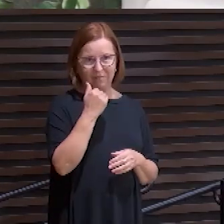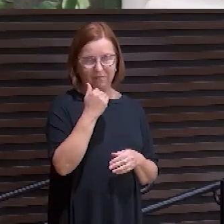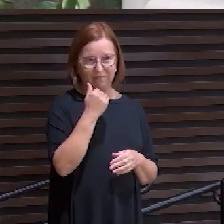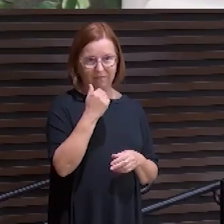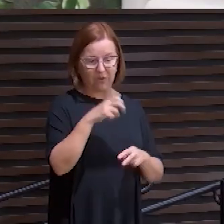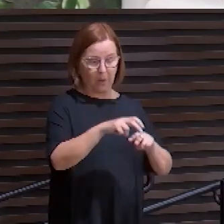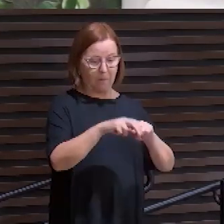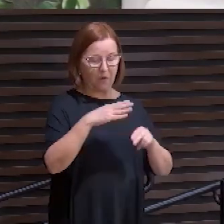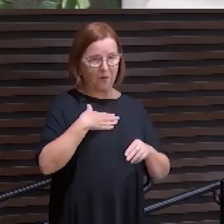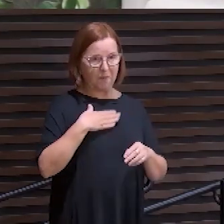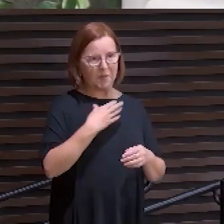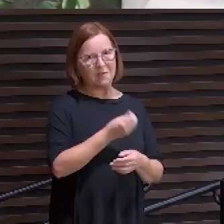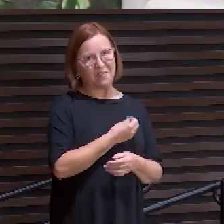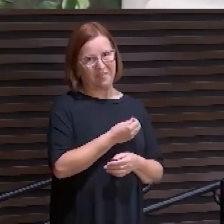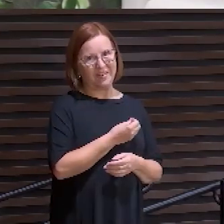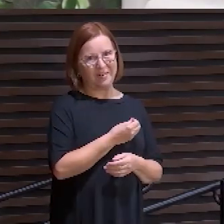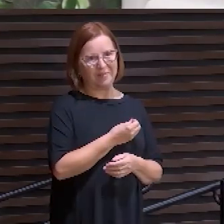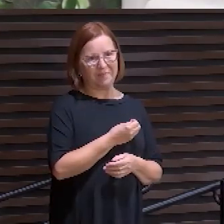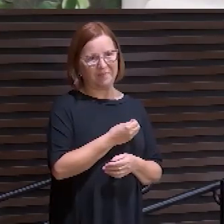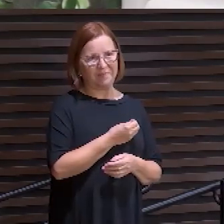mim viverá.